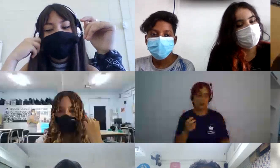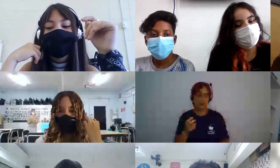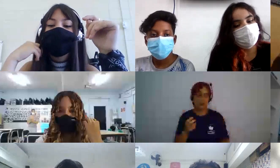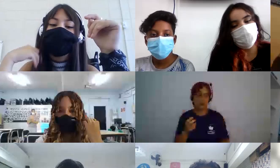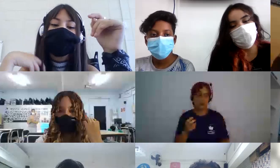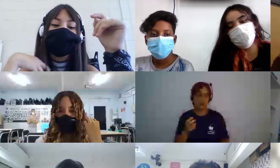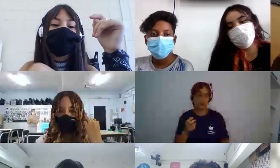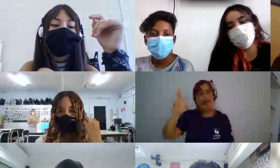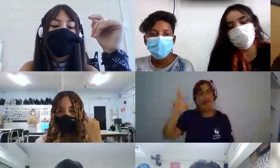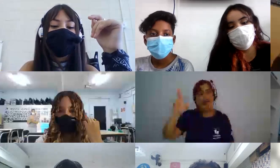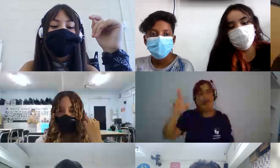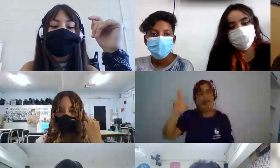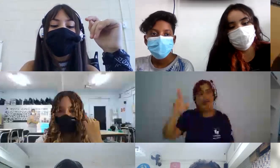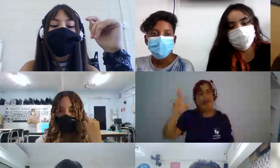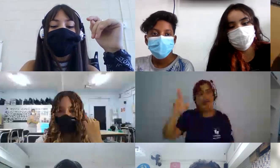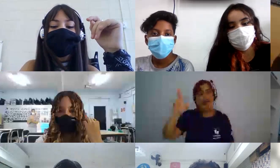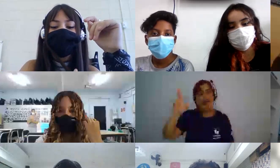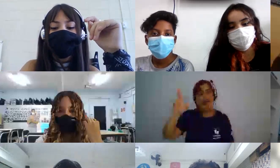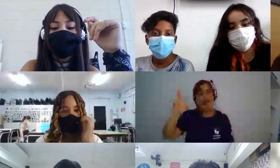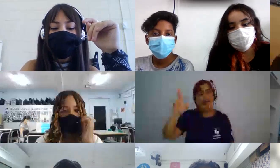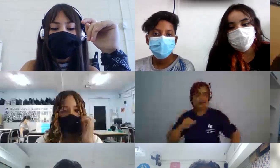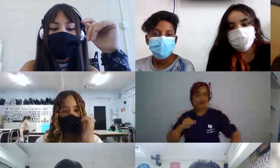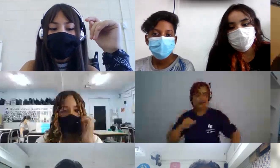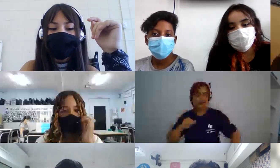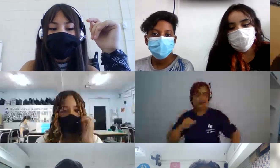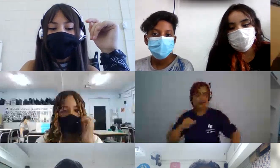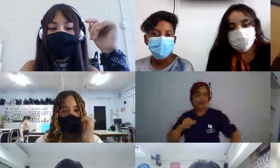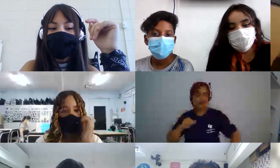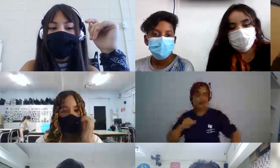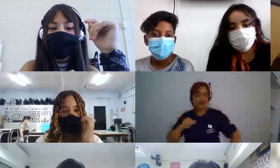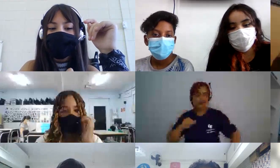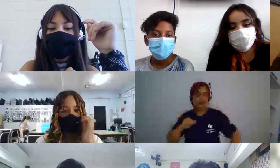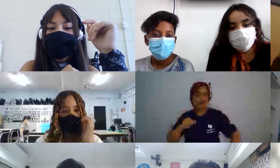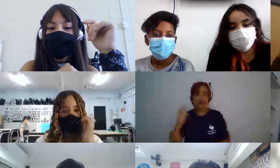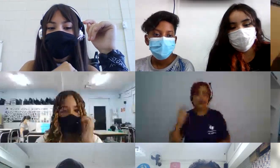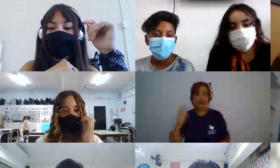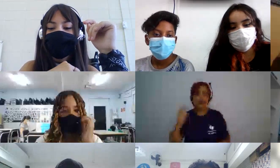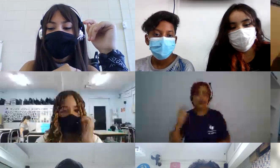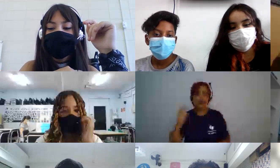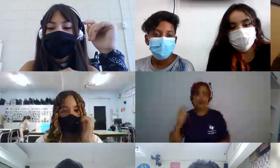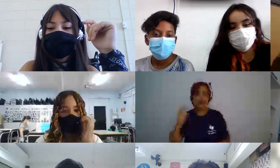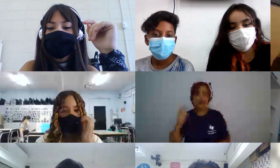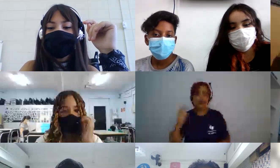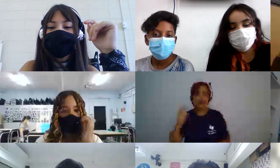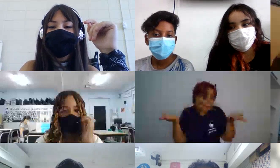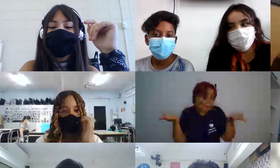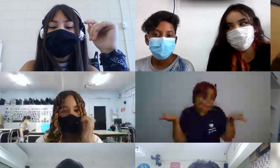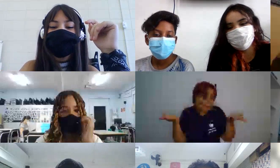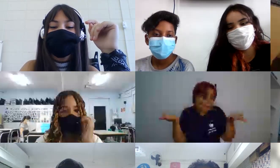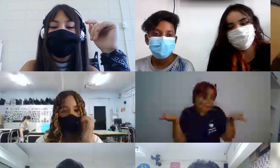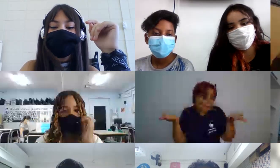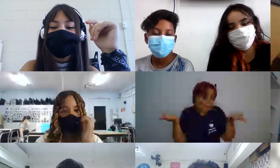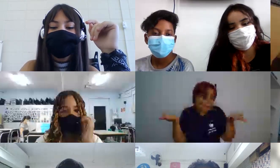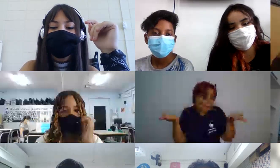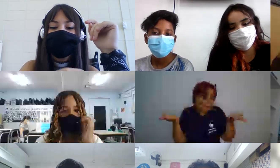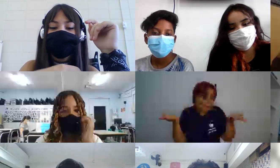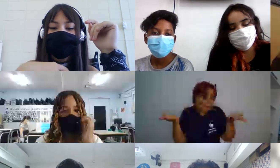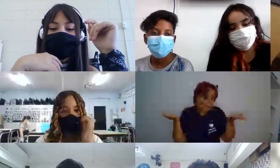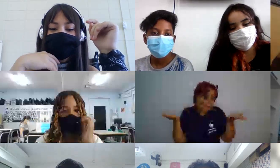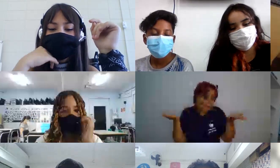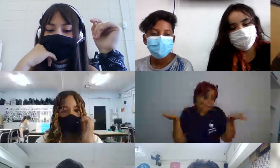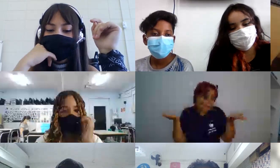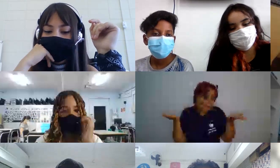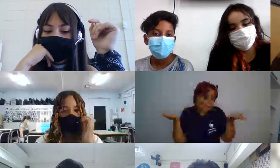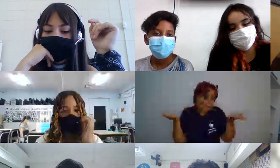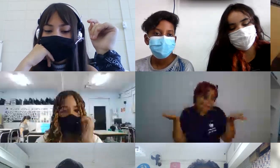que vai me responder. Tiara, quem é que liga para tamanho de saco? Ninguém. Ninguém, né, Tiara? Ninguém. Você